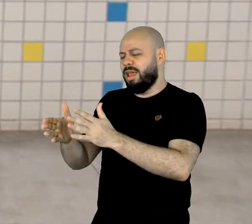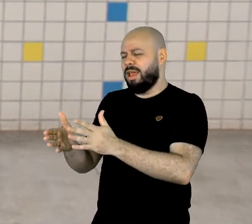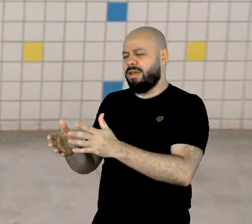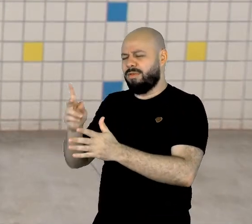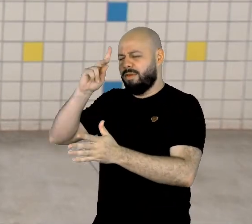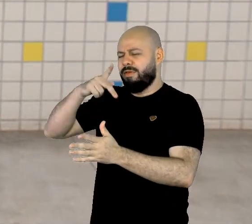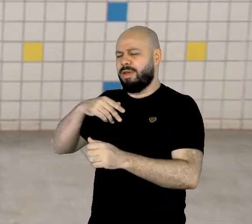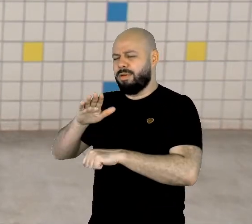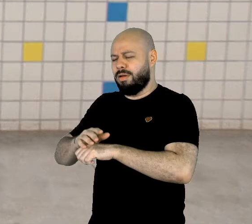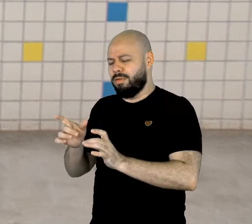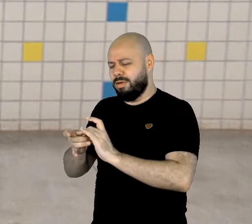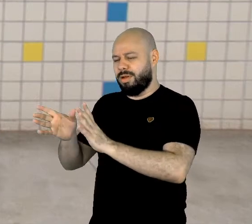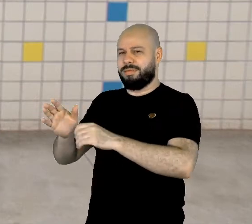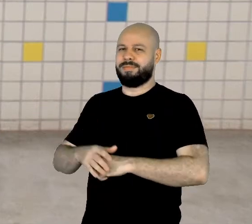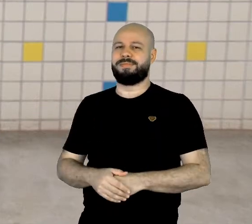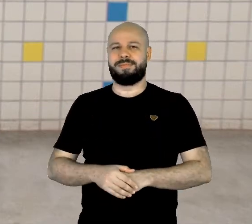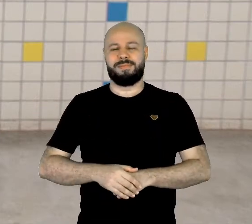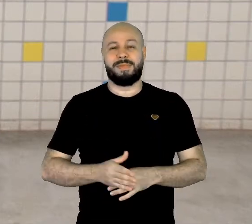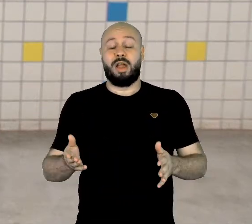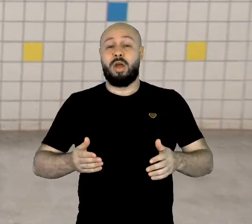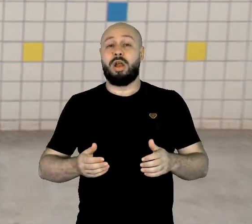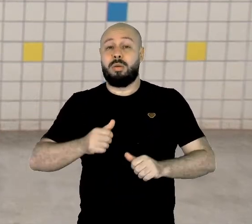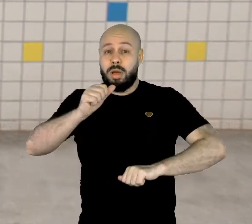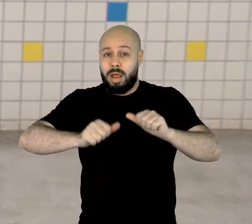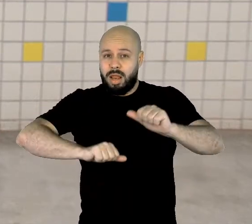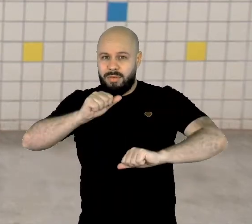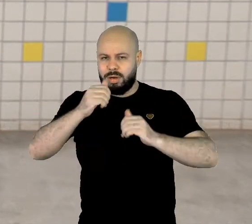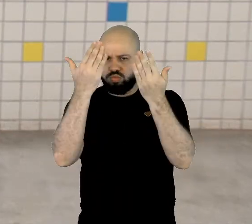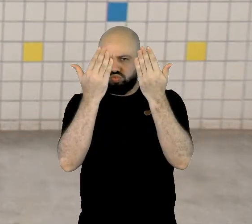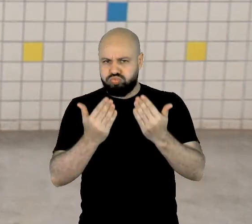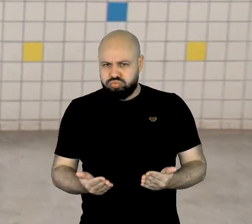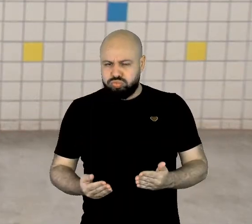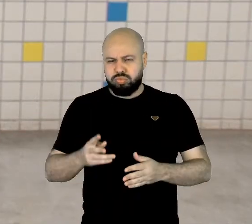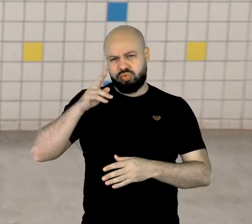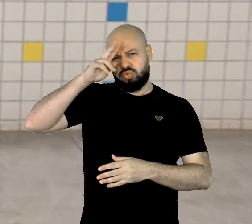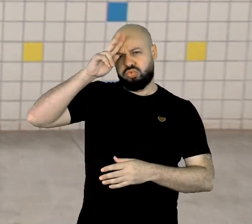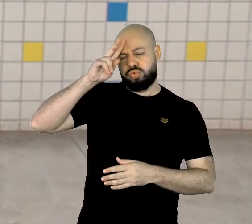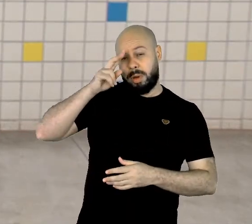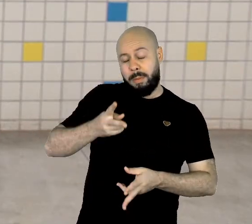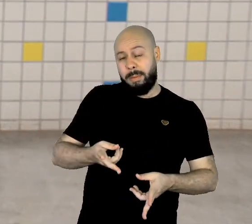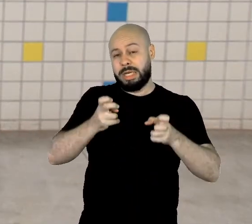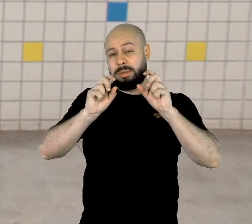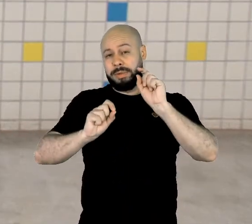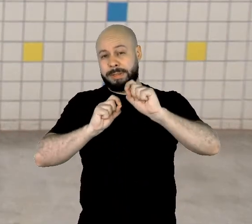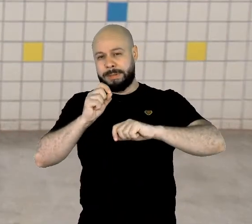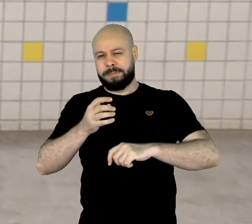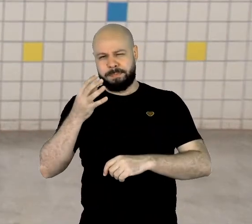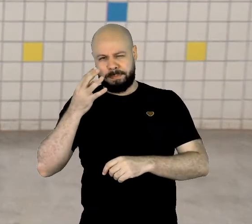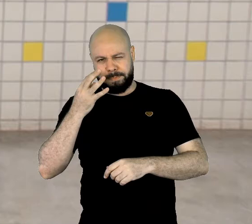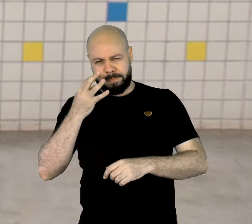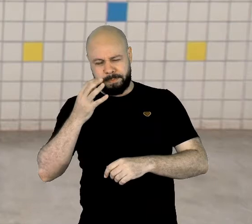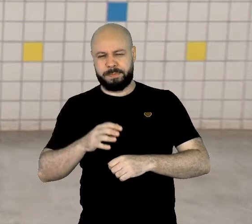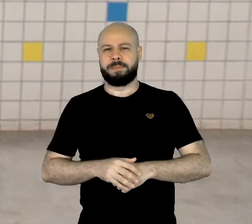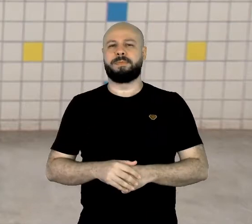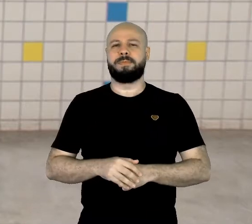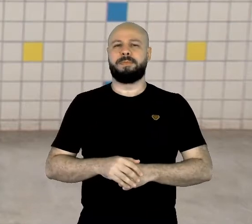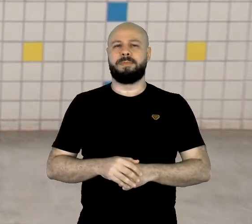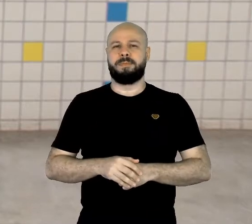verdade? Agora vamos analisar a história em quadrinho, observando